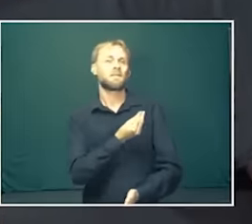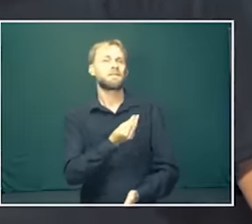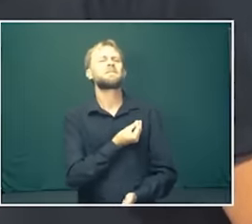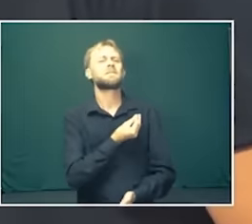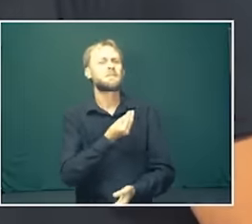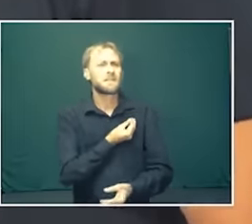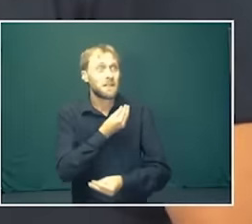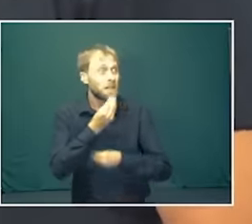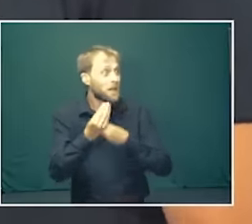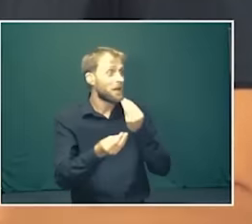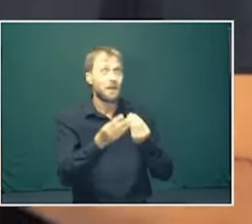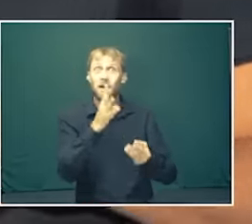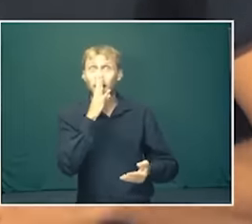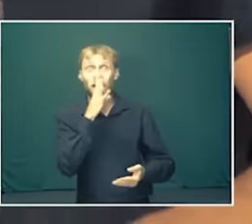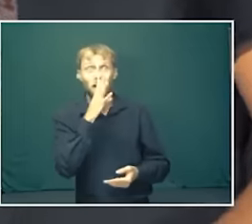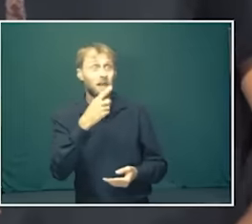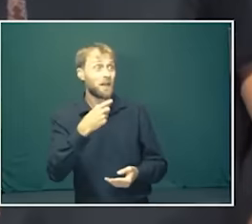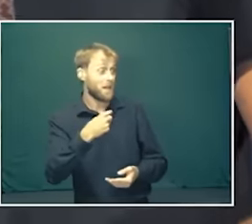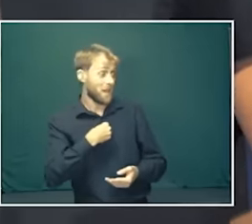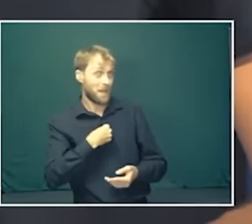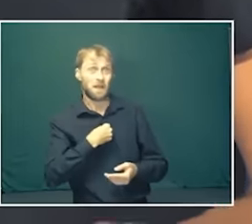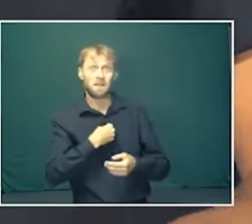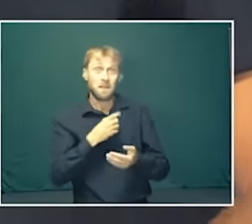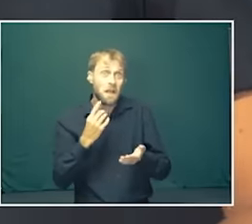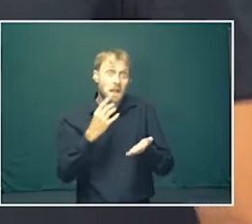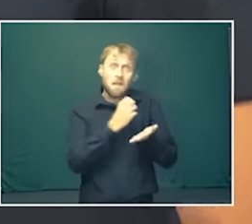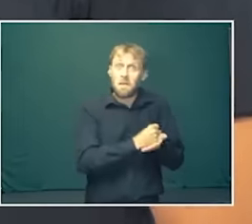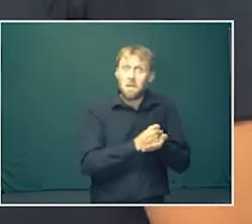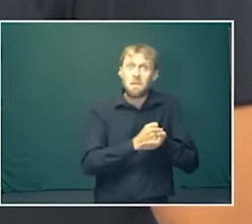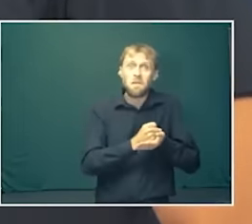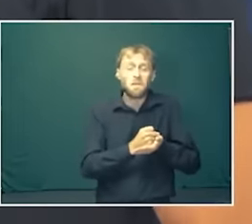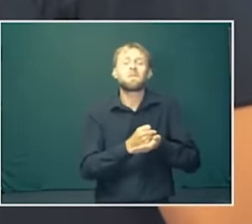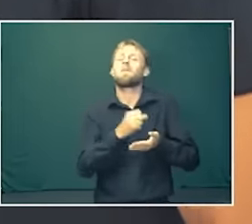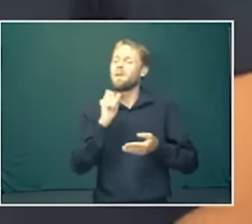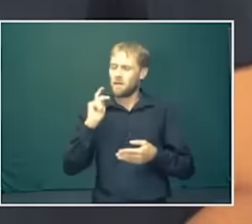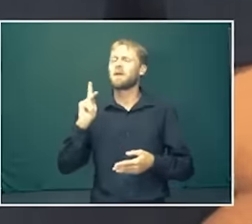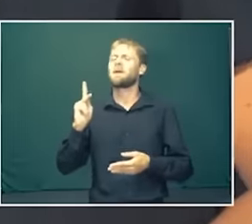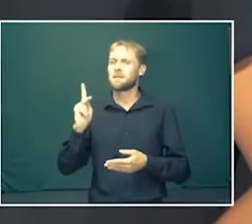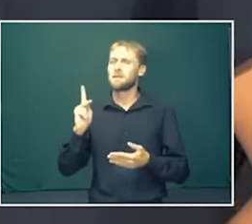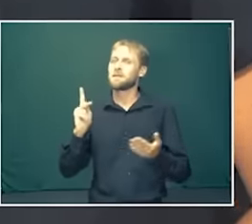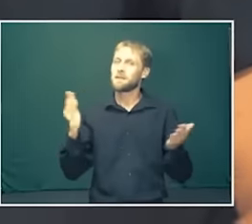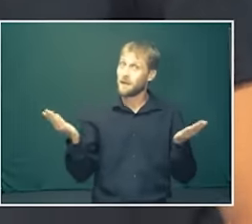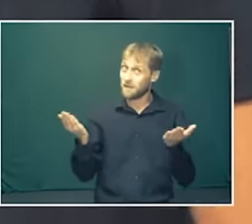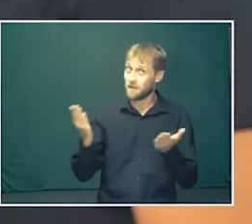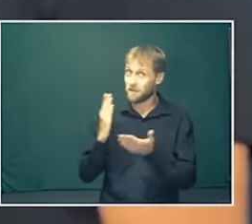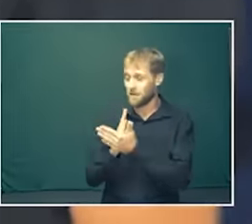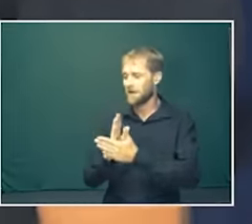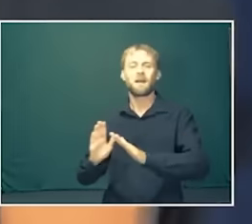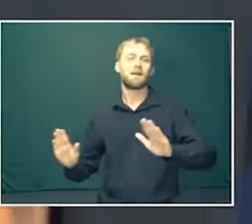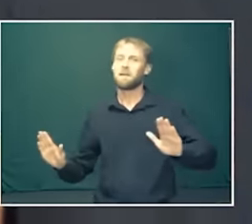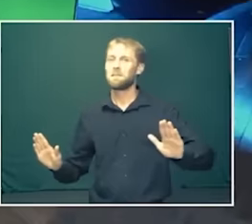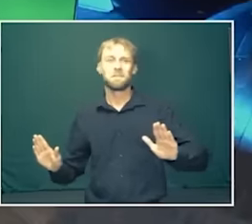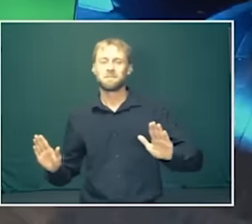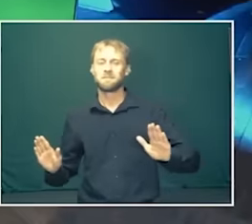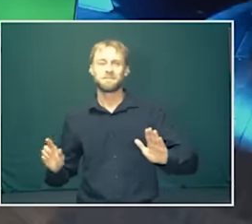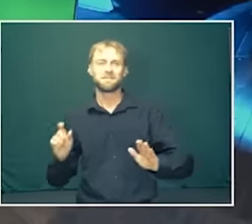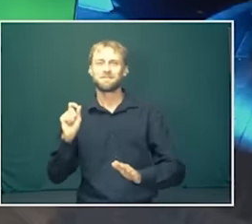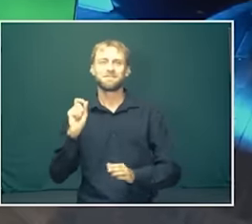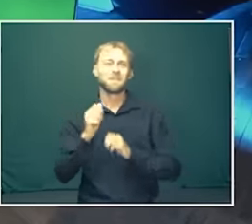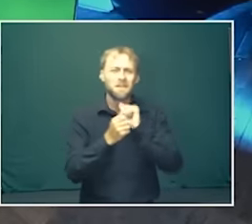diria? Quem diria? E quem pegou, pegou, pegou, não pega mais.